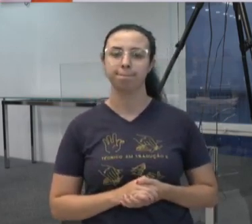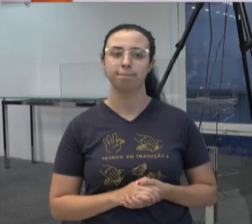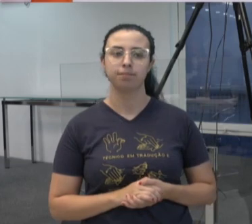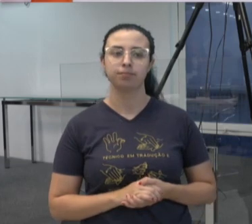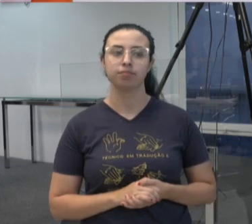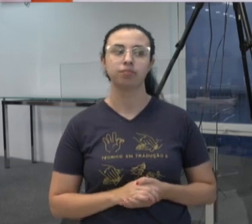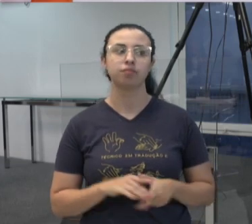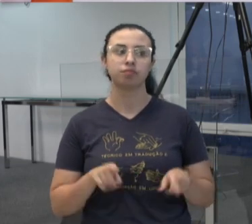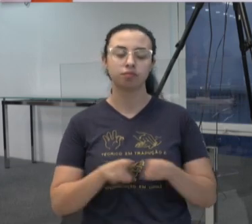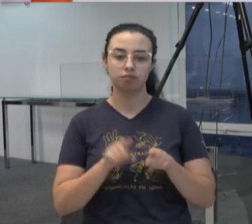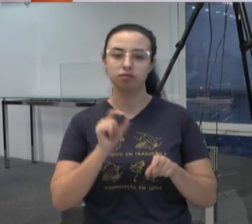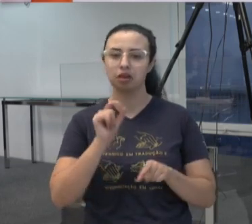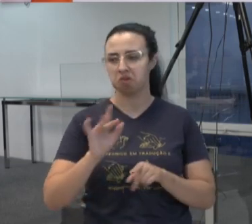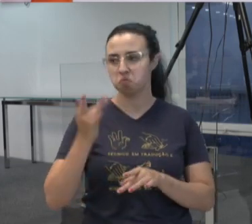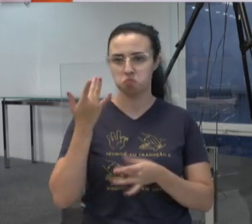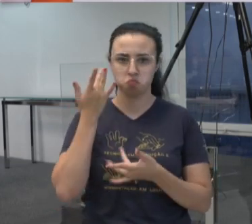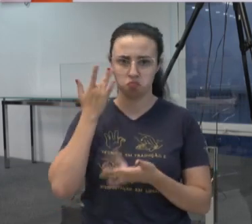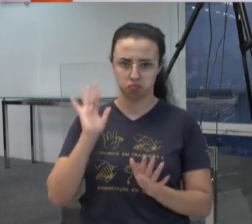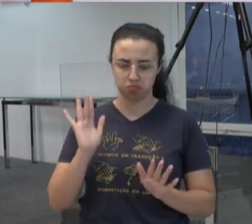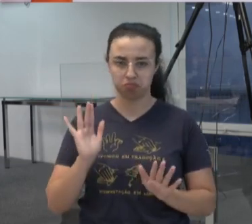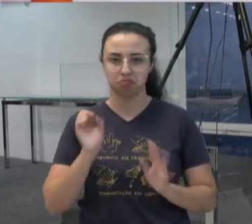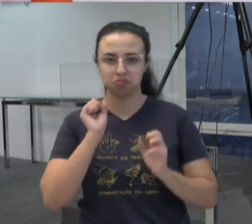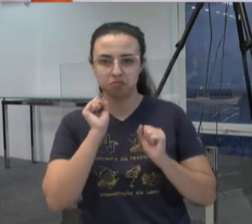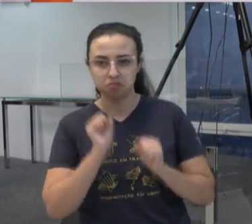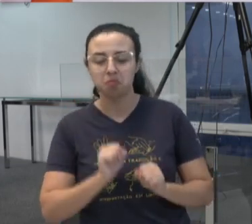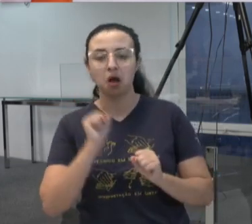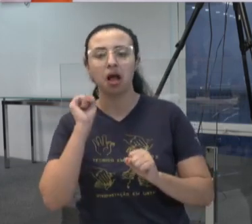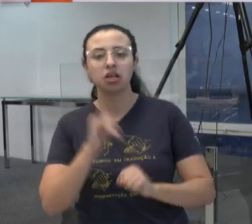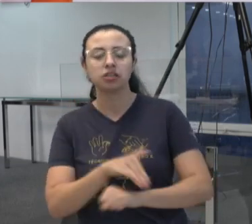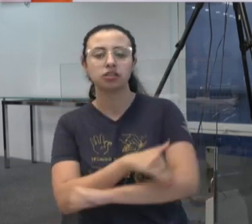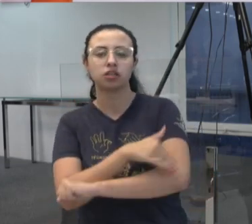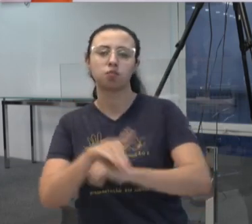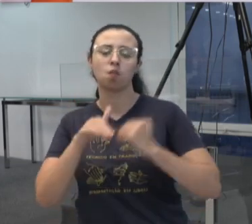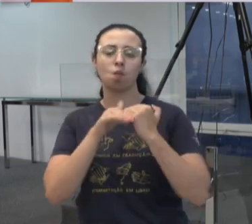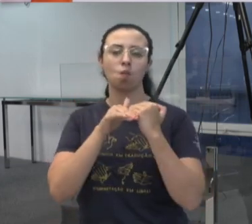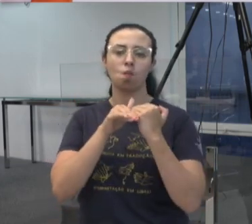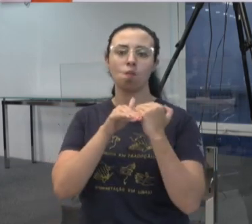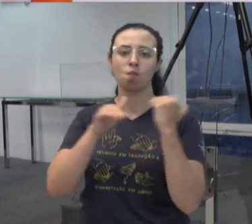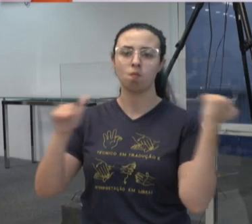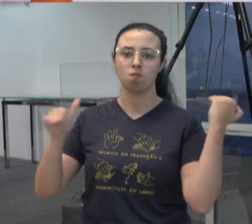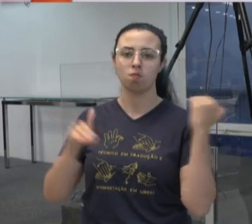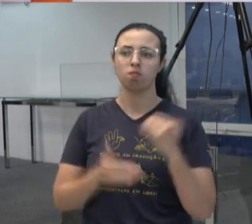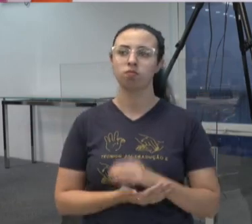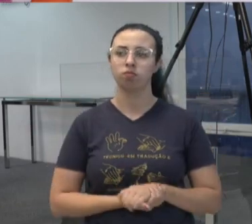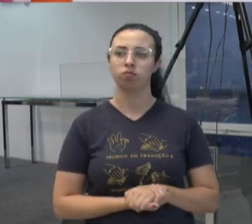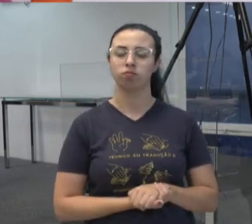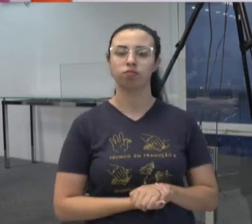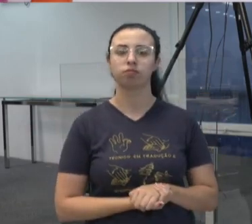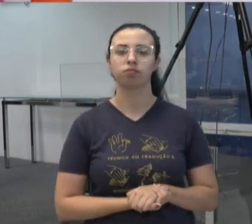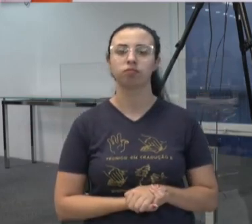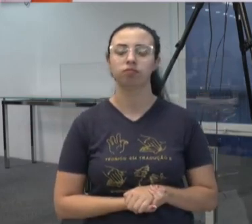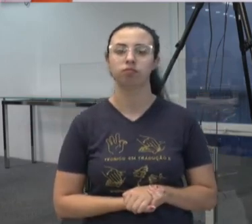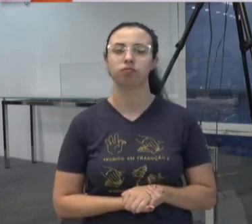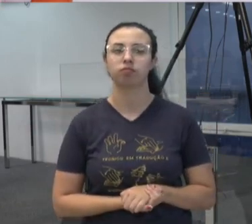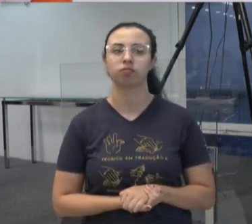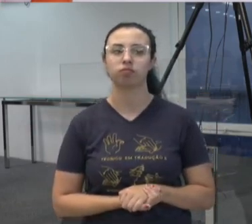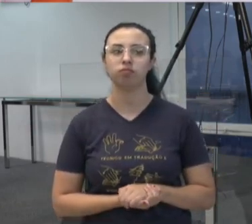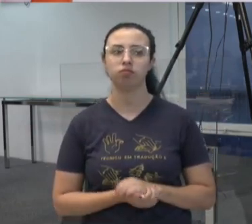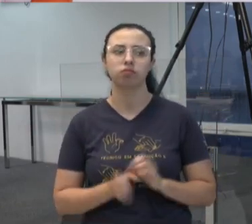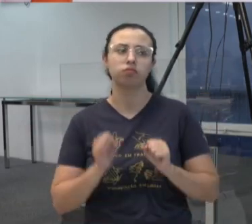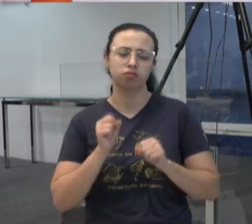de esgoto. E deixar para os desavisados aí, pode fazer o calçamento, que tem a rede de esgoto, está lá. Só não está instalada nas casas. Então,